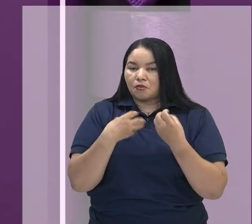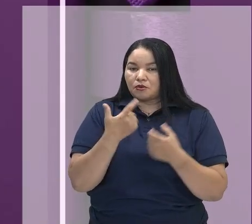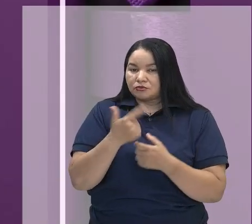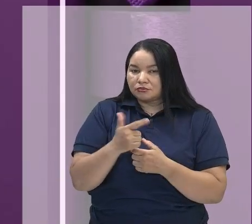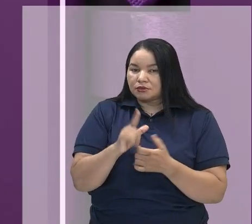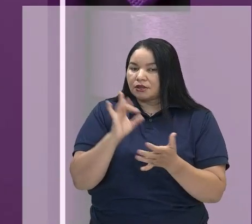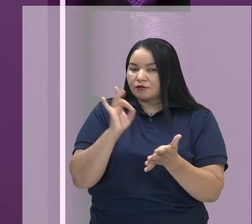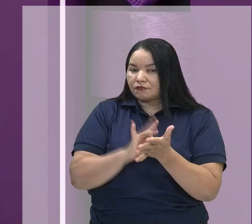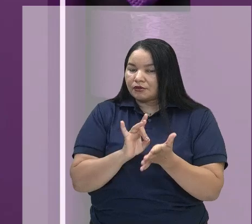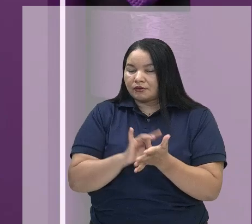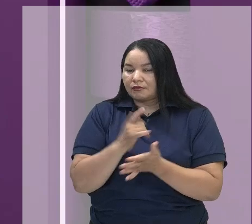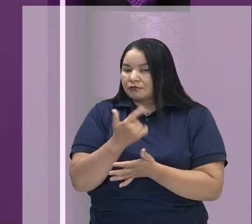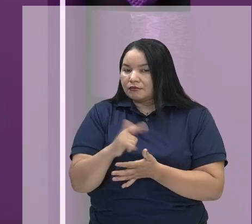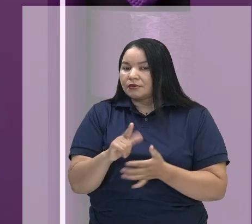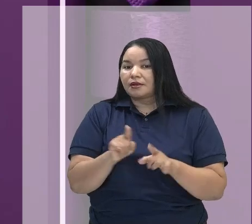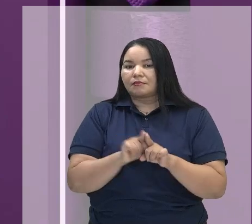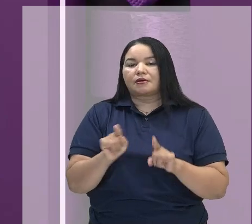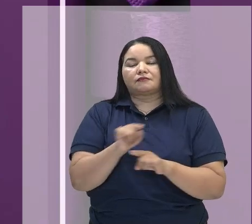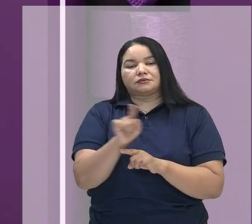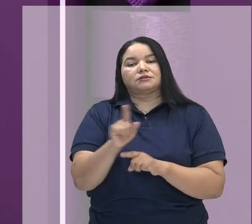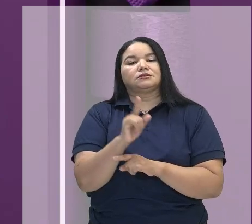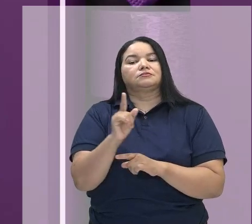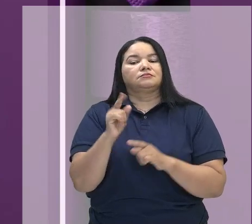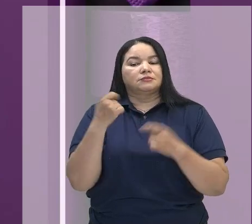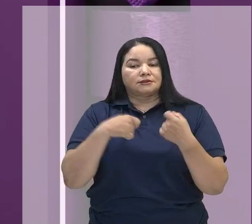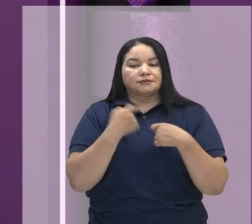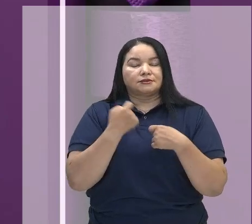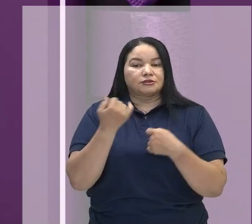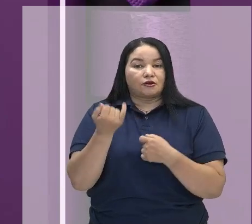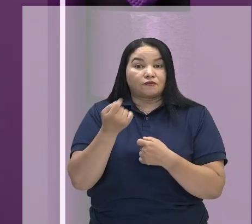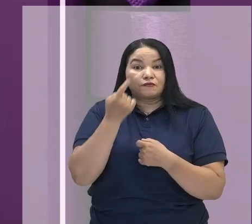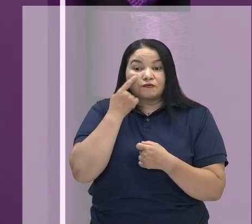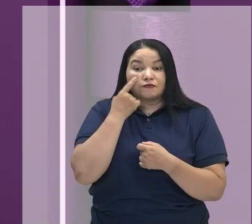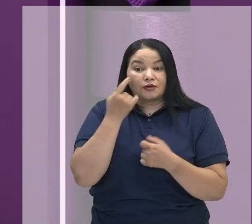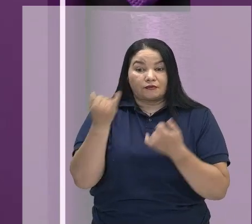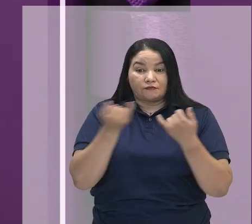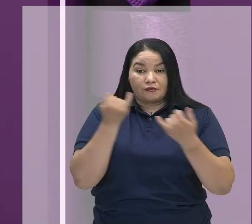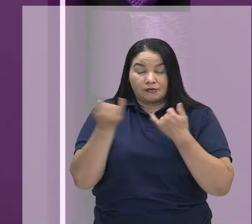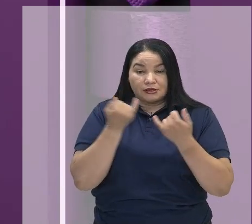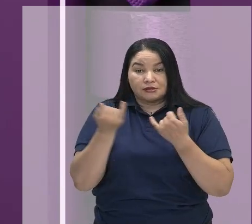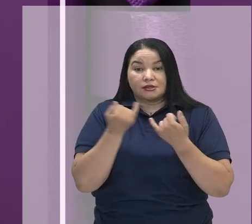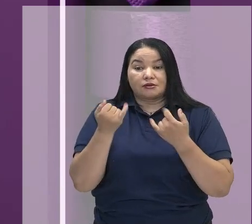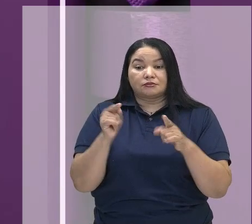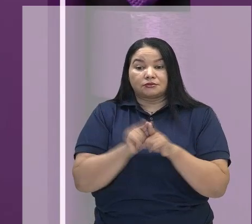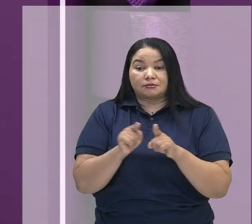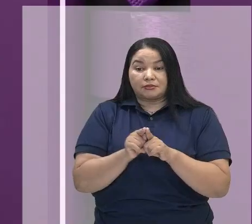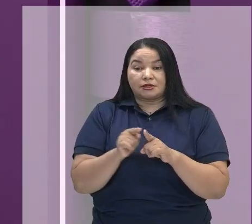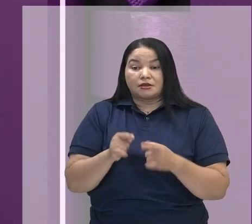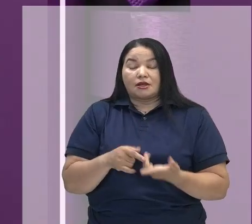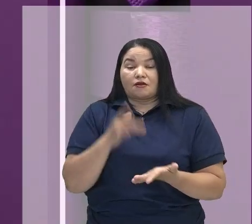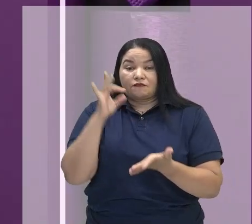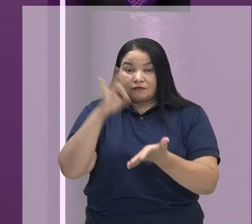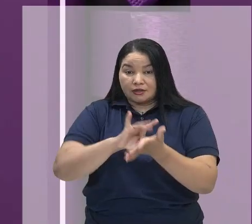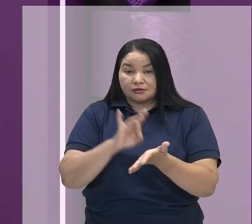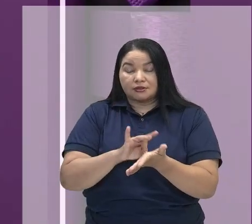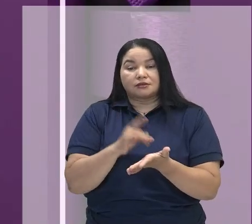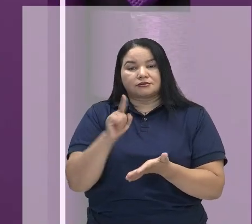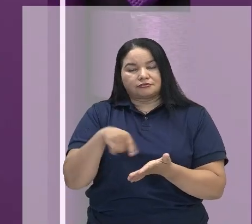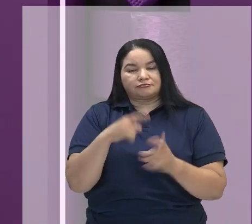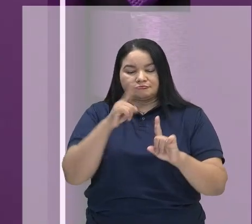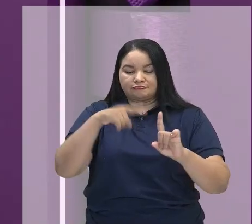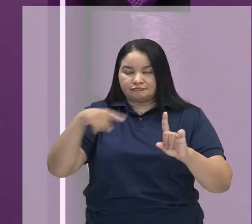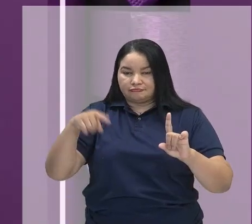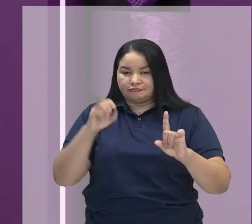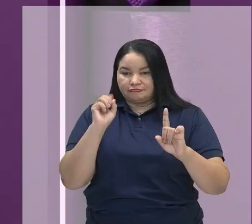reais. Então, essa informação de fontes e datas, você vai comprovar ali a veracidade daquele gráfico, tá